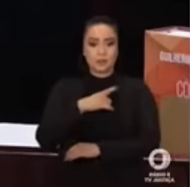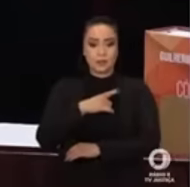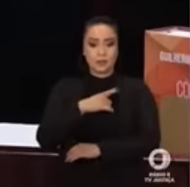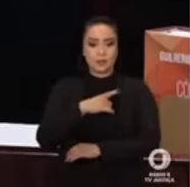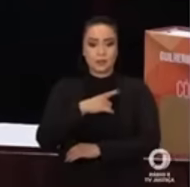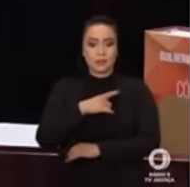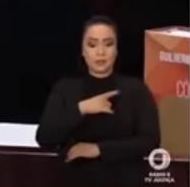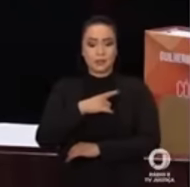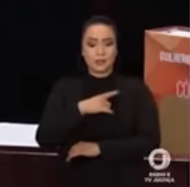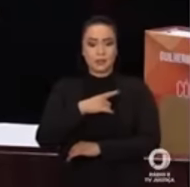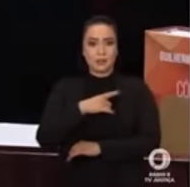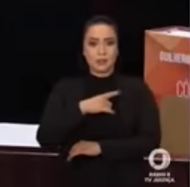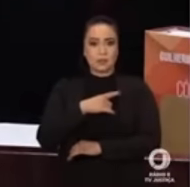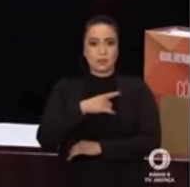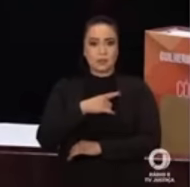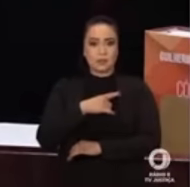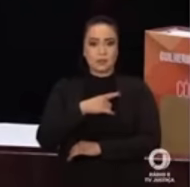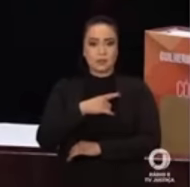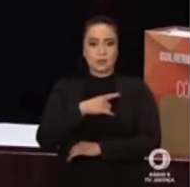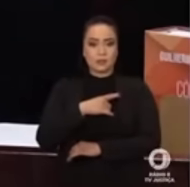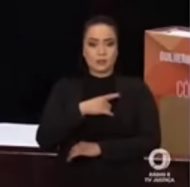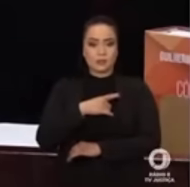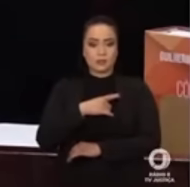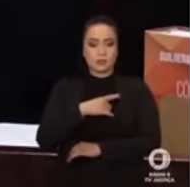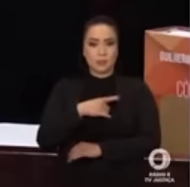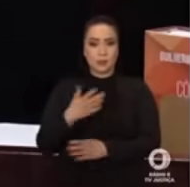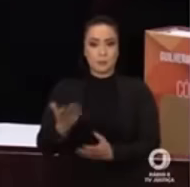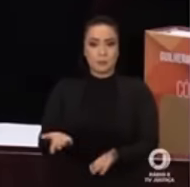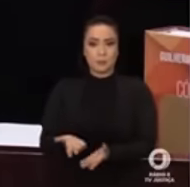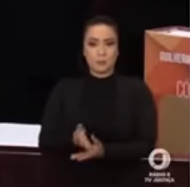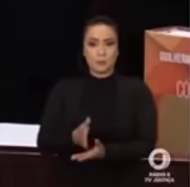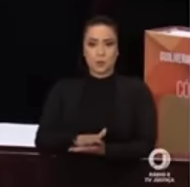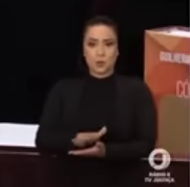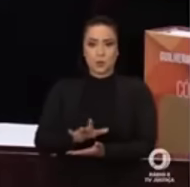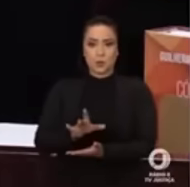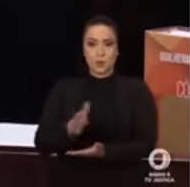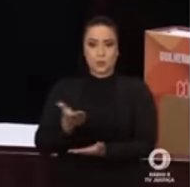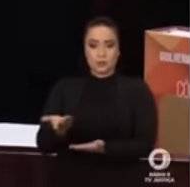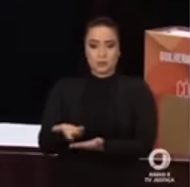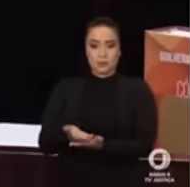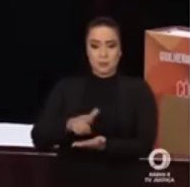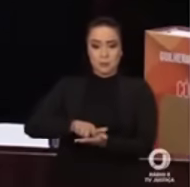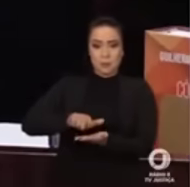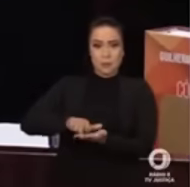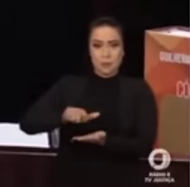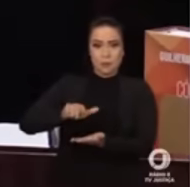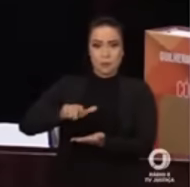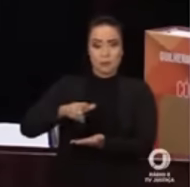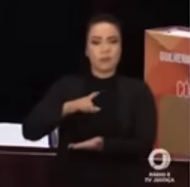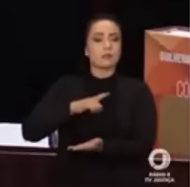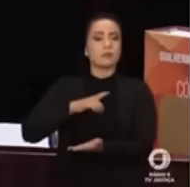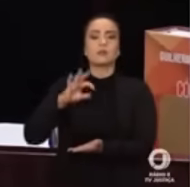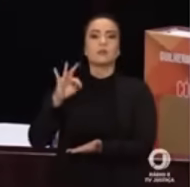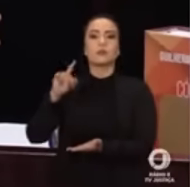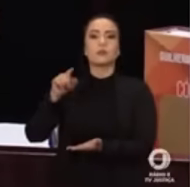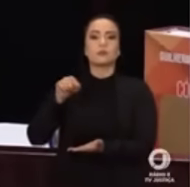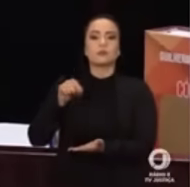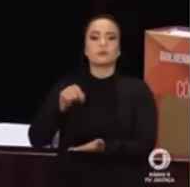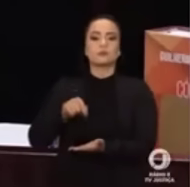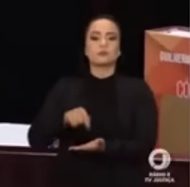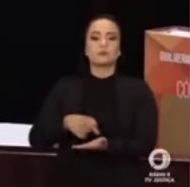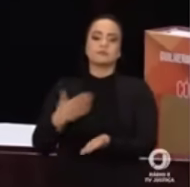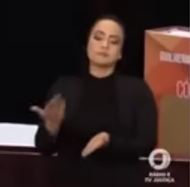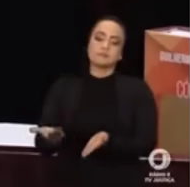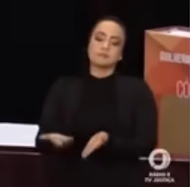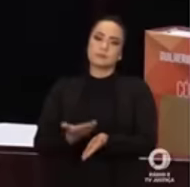os originais, os processos eram físicos, só para se terem todos os